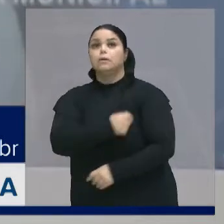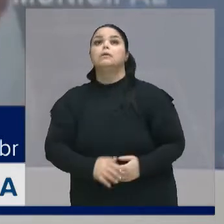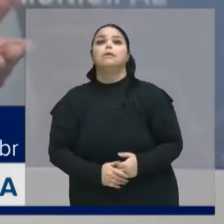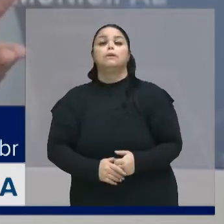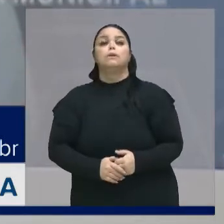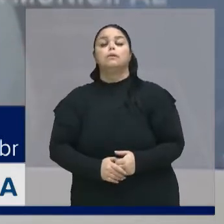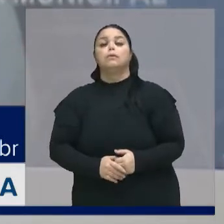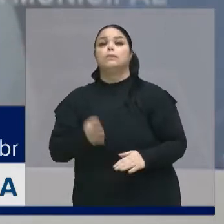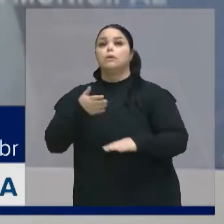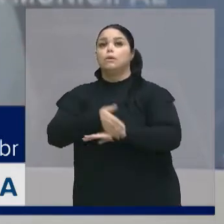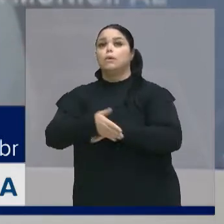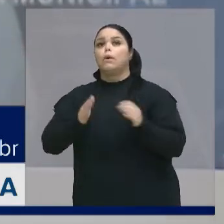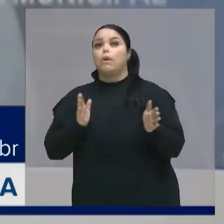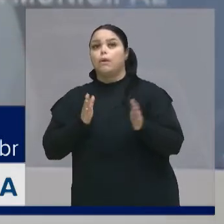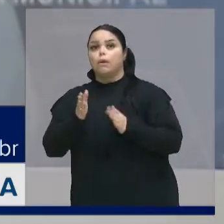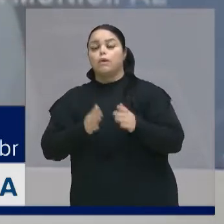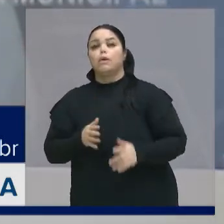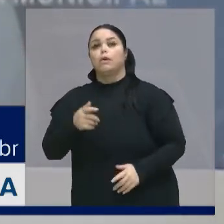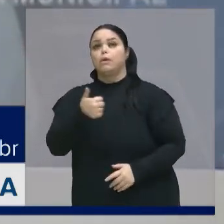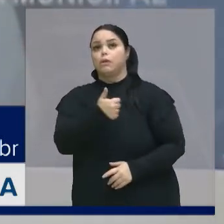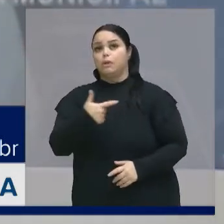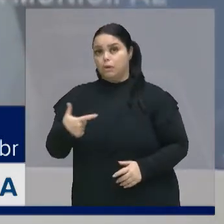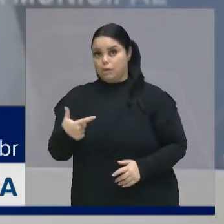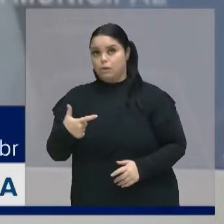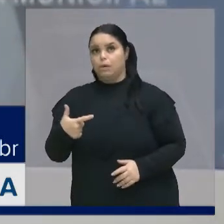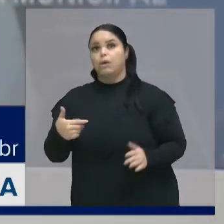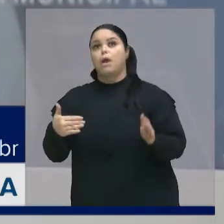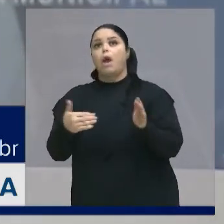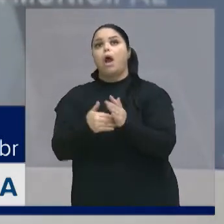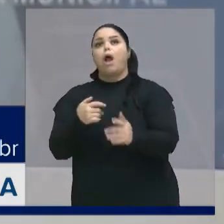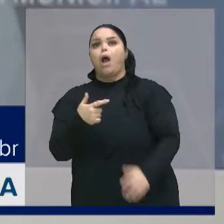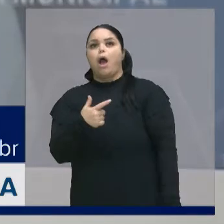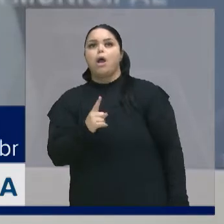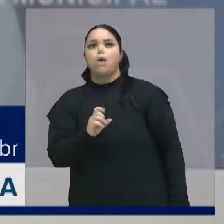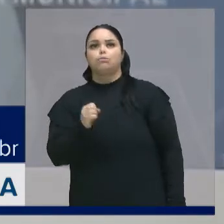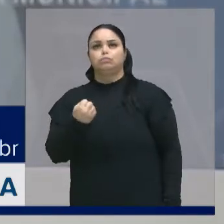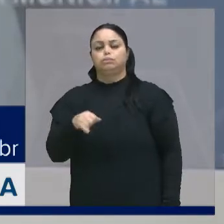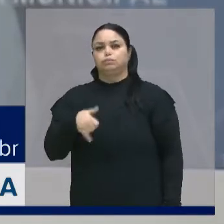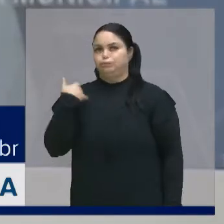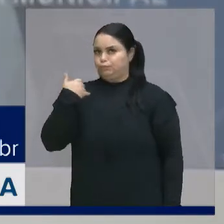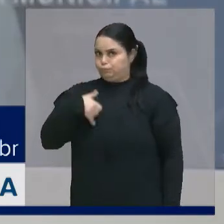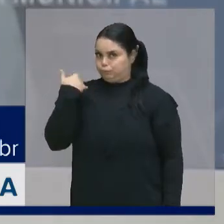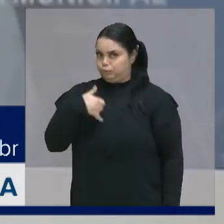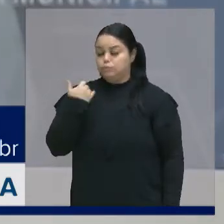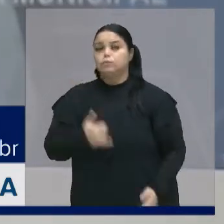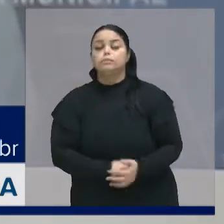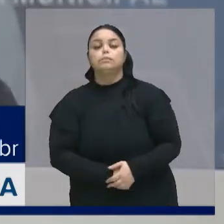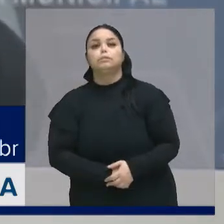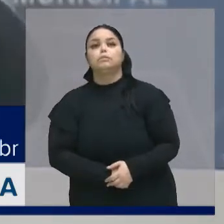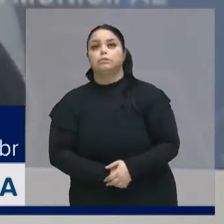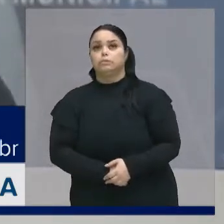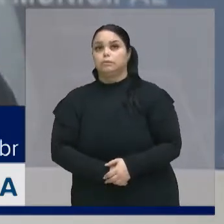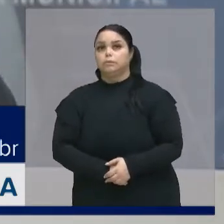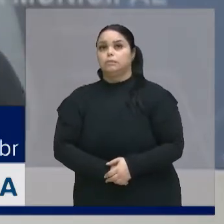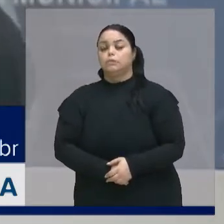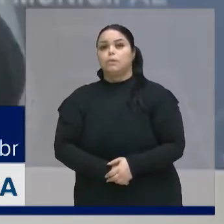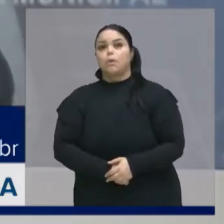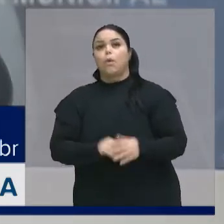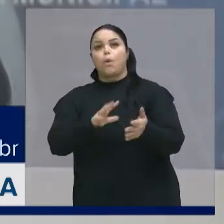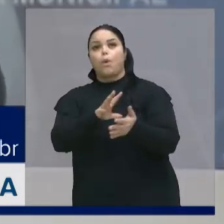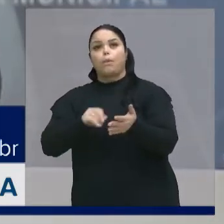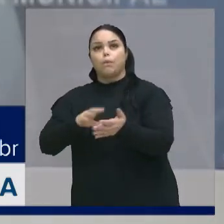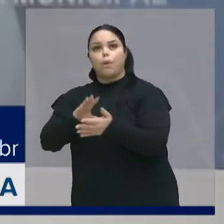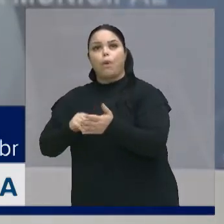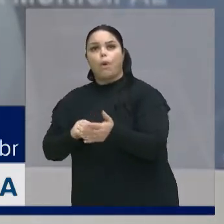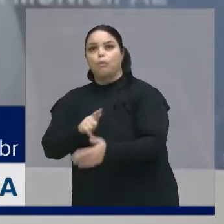entraremos, então, numa outra população que é de 12 a 18 anos. E com o modelo de